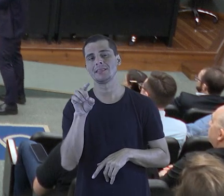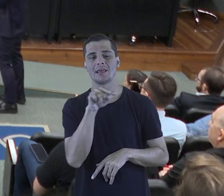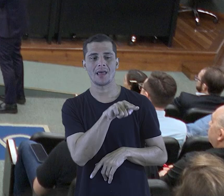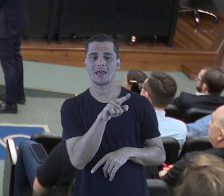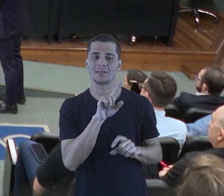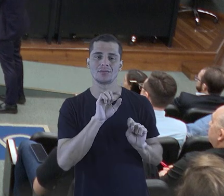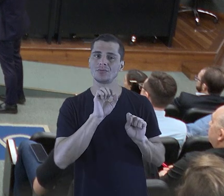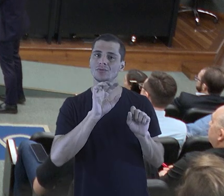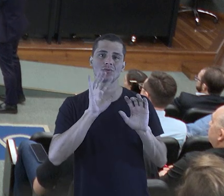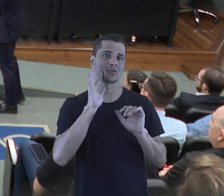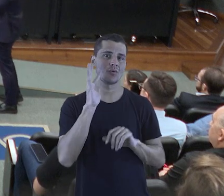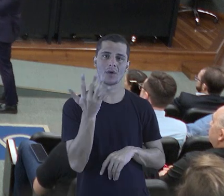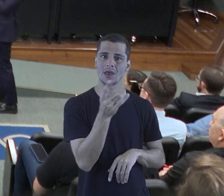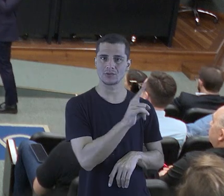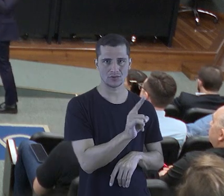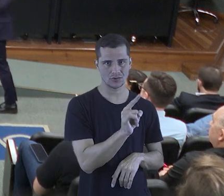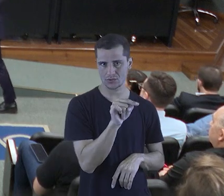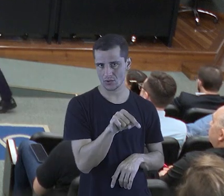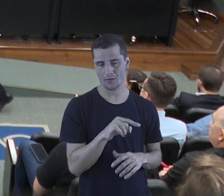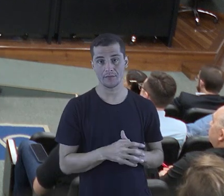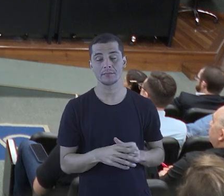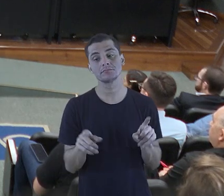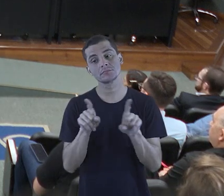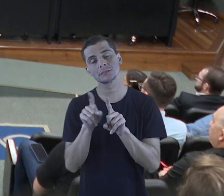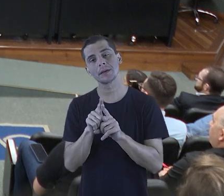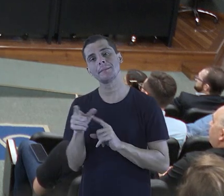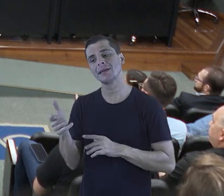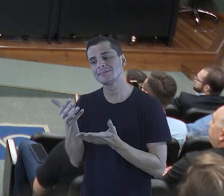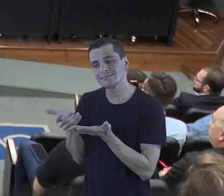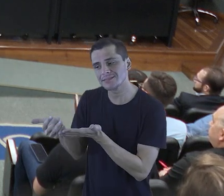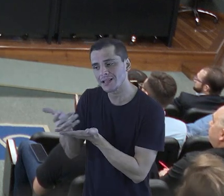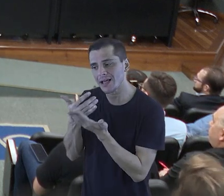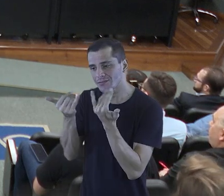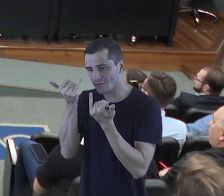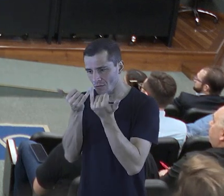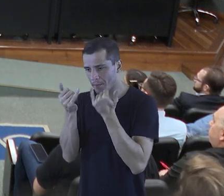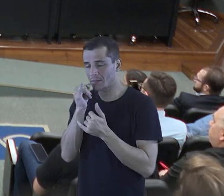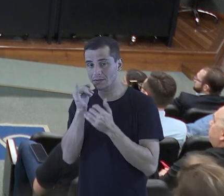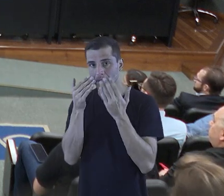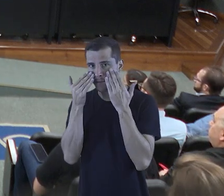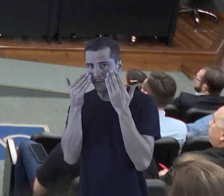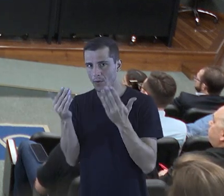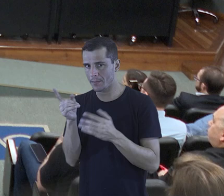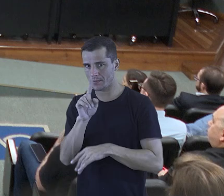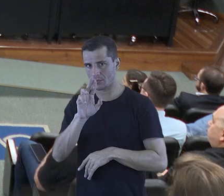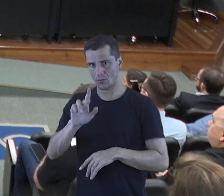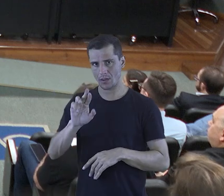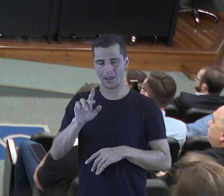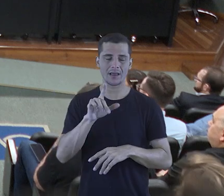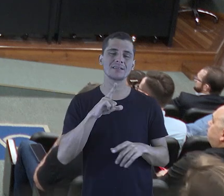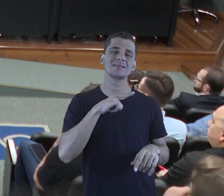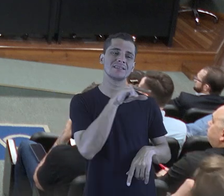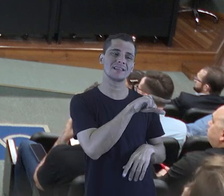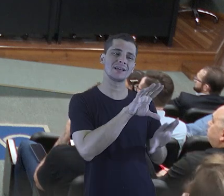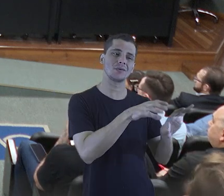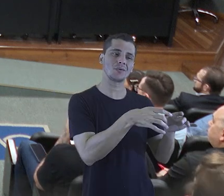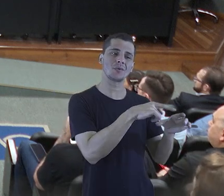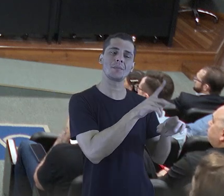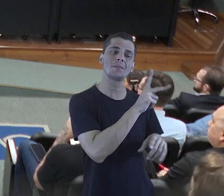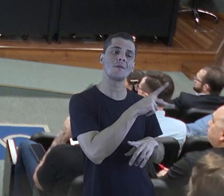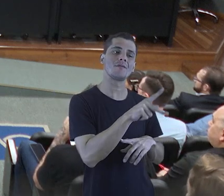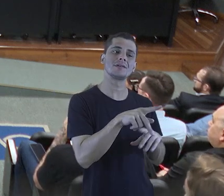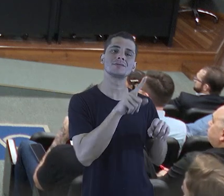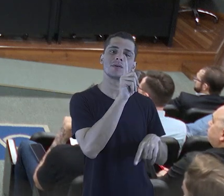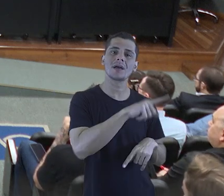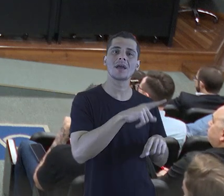captando. outro exemplo interessante, vamos lá, que esse não é um dado que você colete de forma pública, mas esses dias a gente tem um grupo de